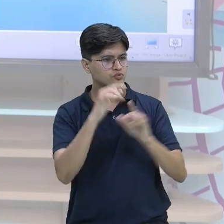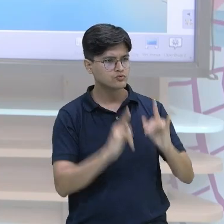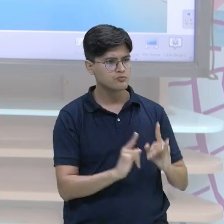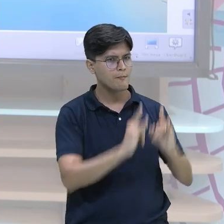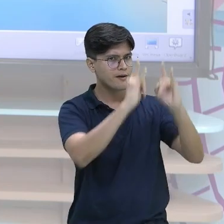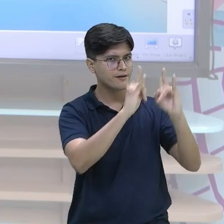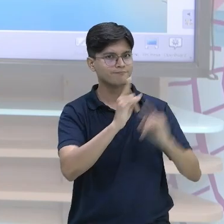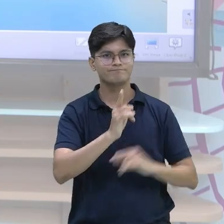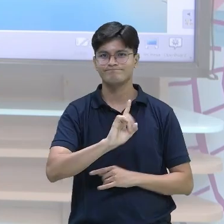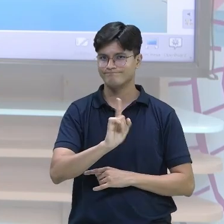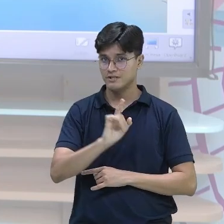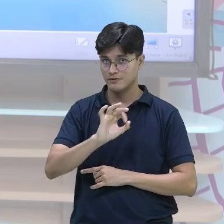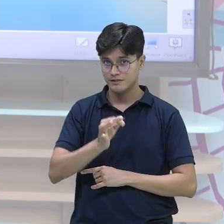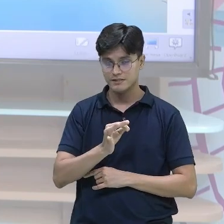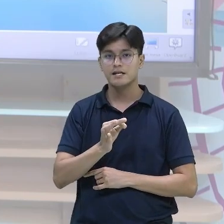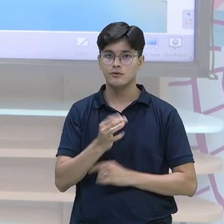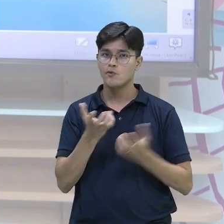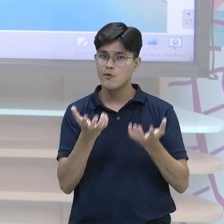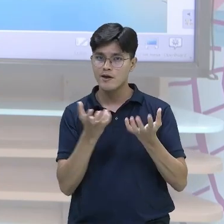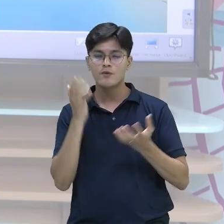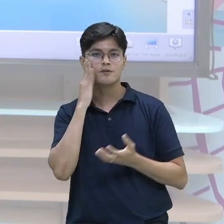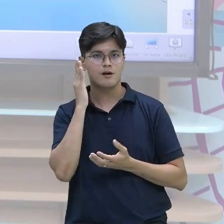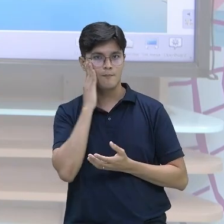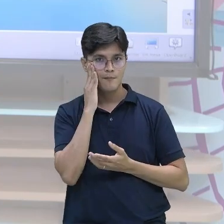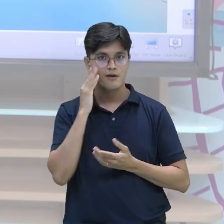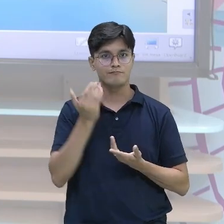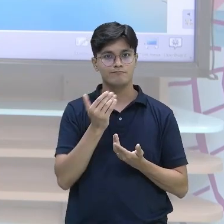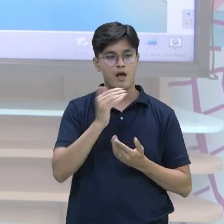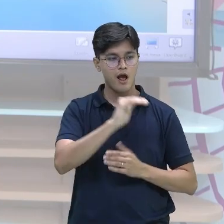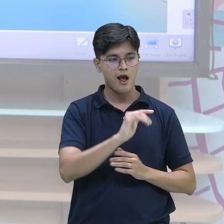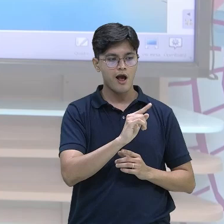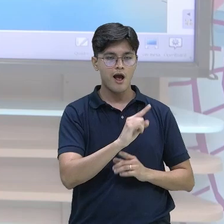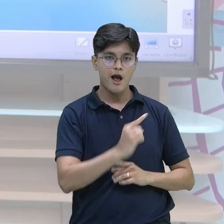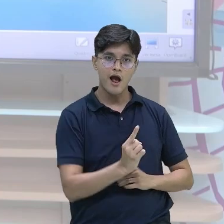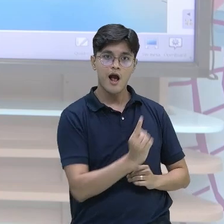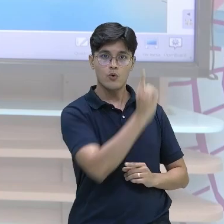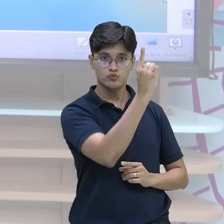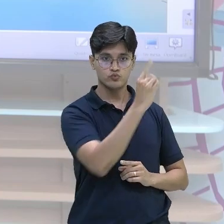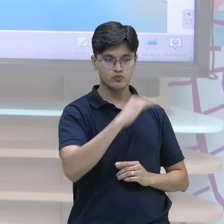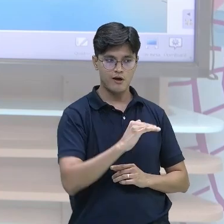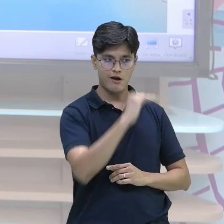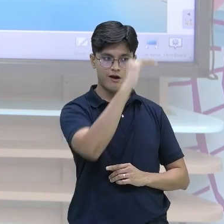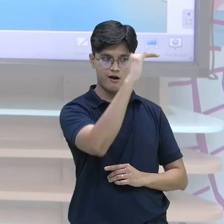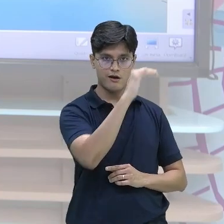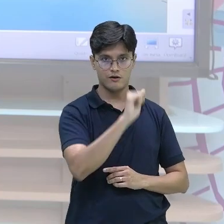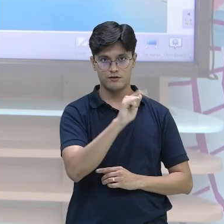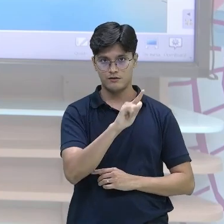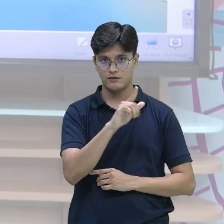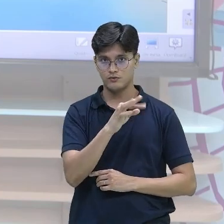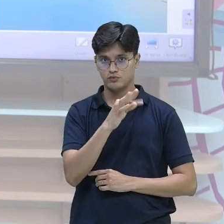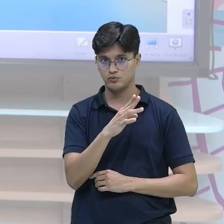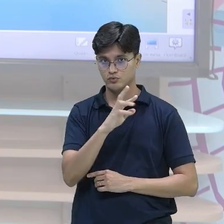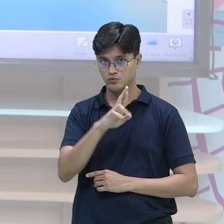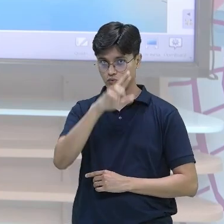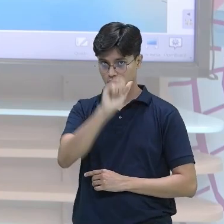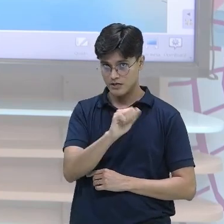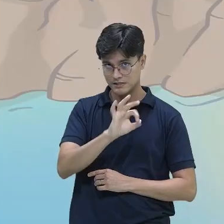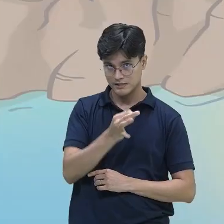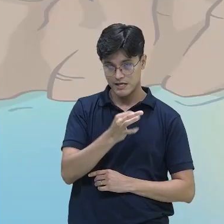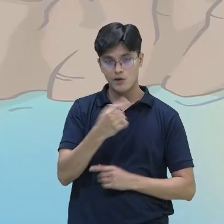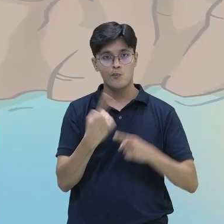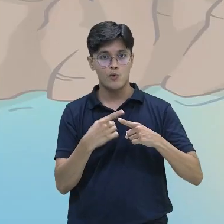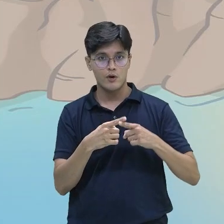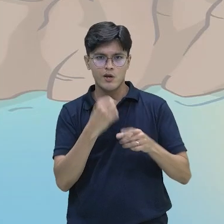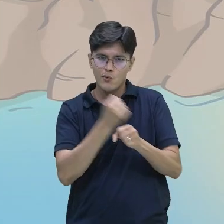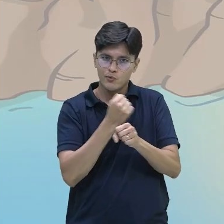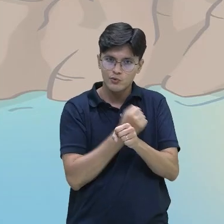altura ali daquele prédio, porque ele foi construído ali na superfície, tá bom? Vamos agora ao conceito de